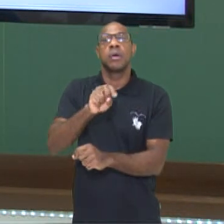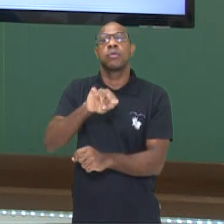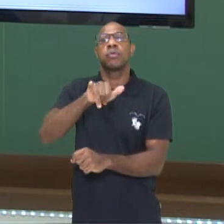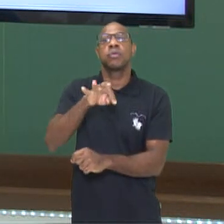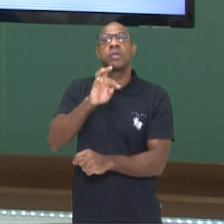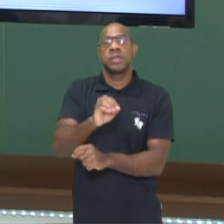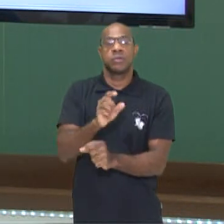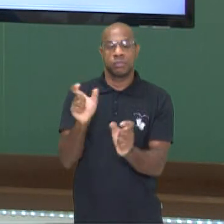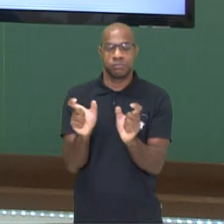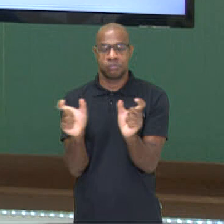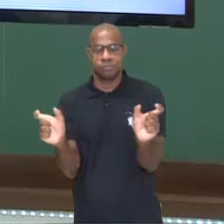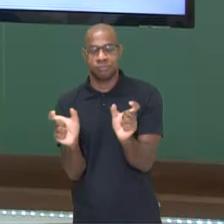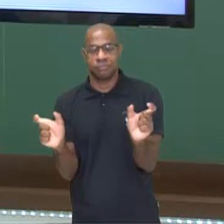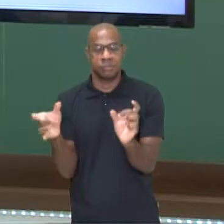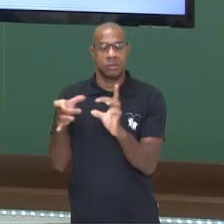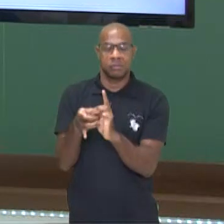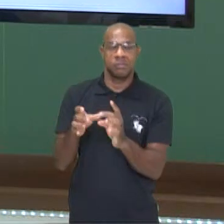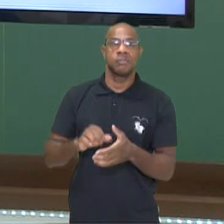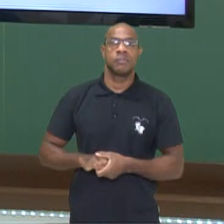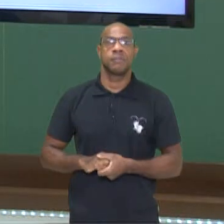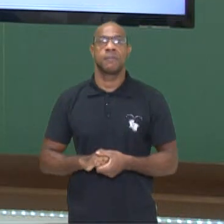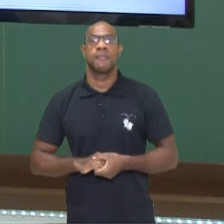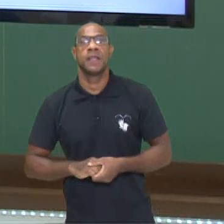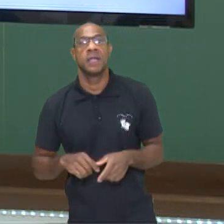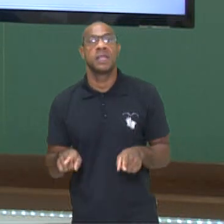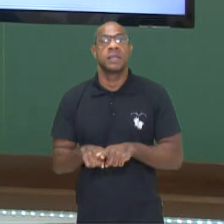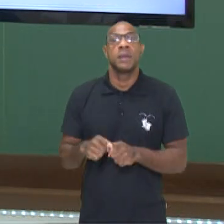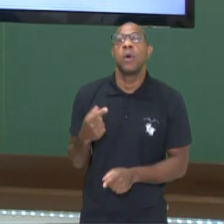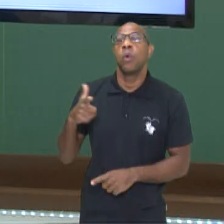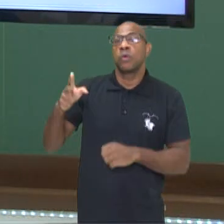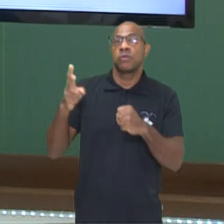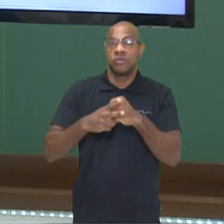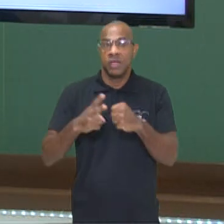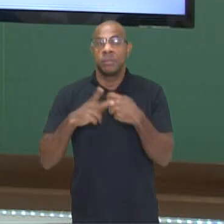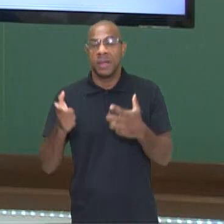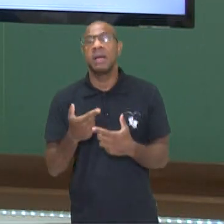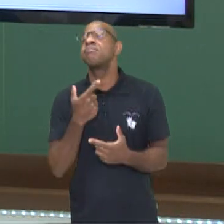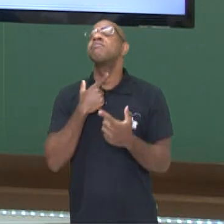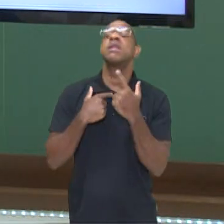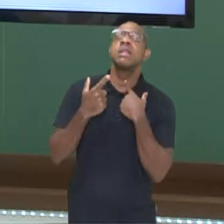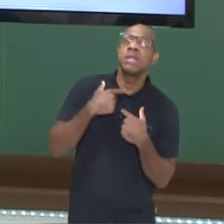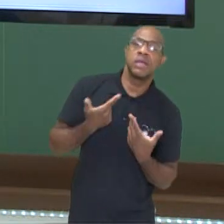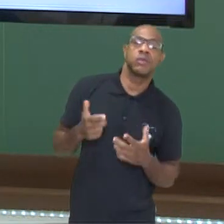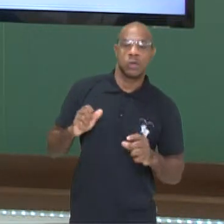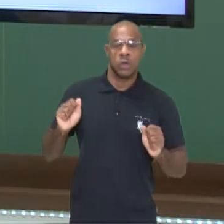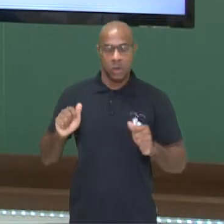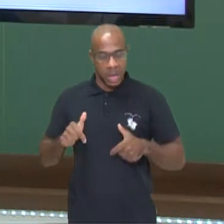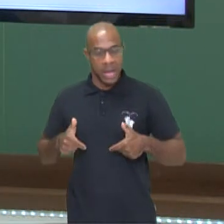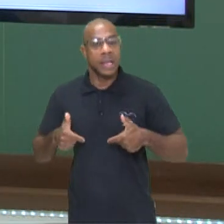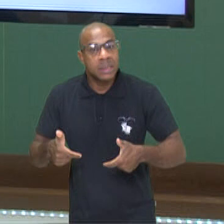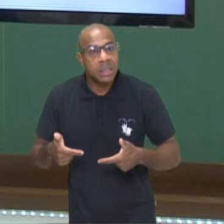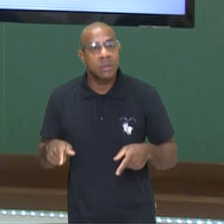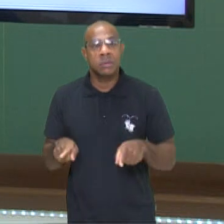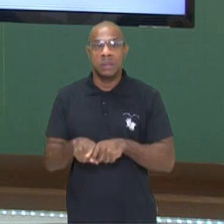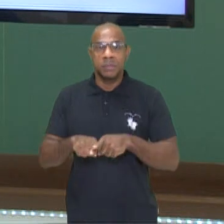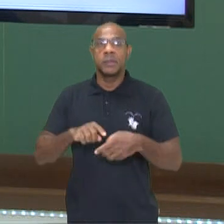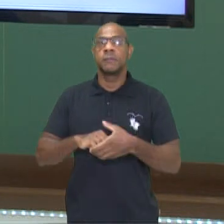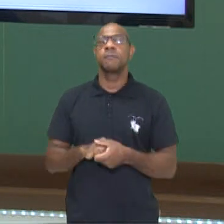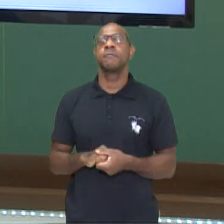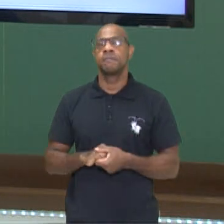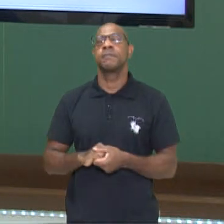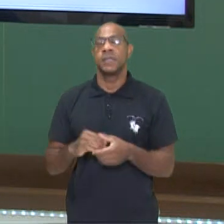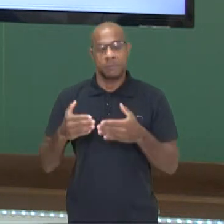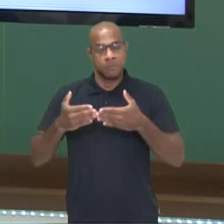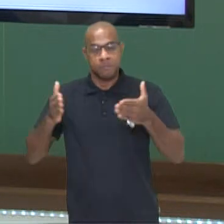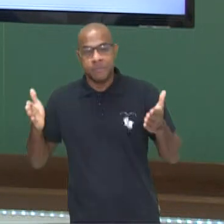que expressam uma ação, uma atividade mental, um desejo, algo relacionado que podemos resumir de uma forma ampla